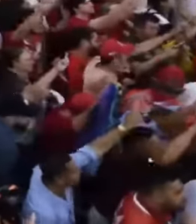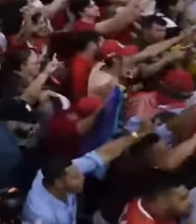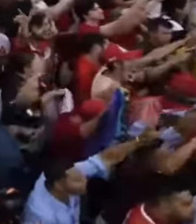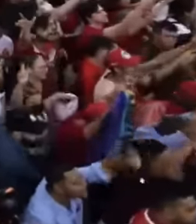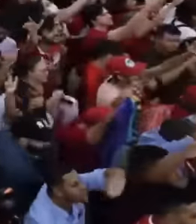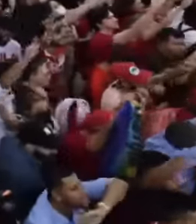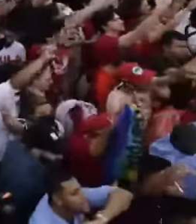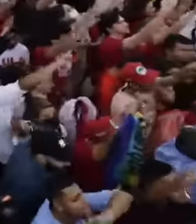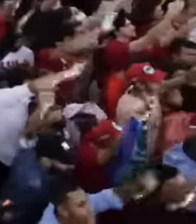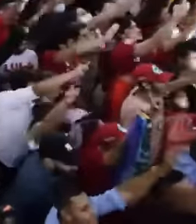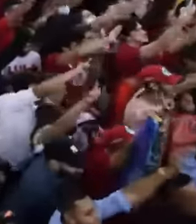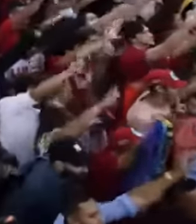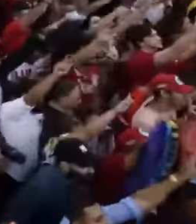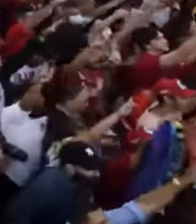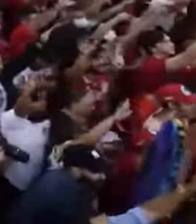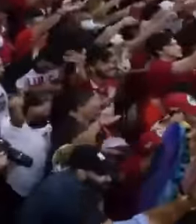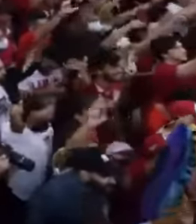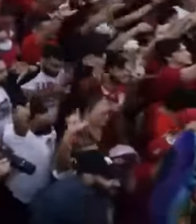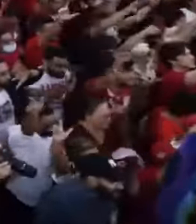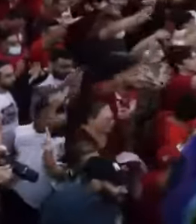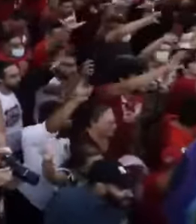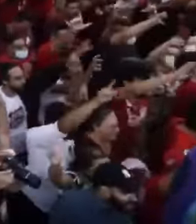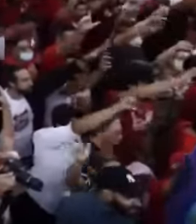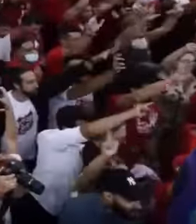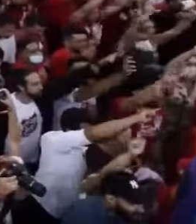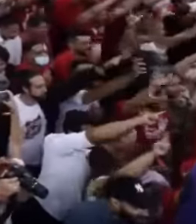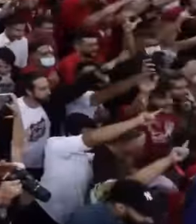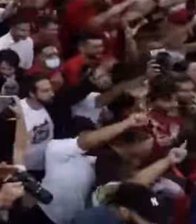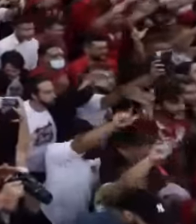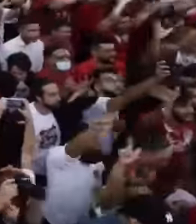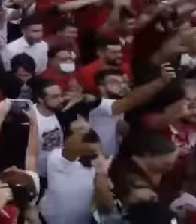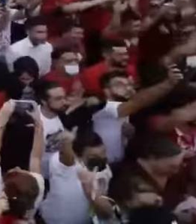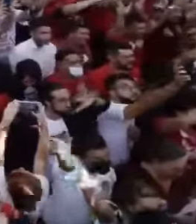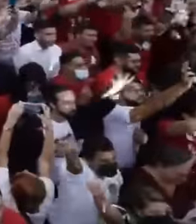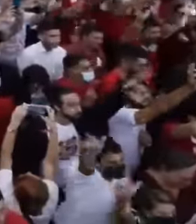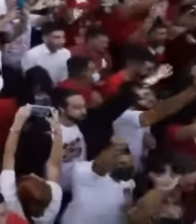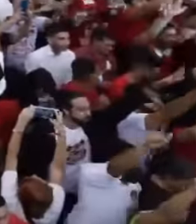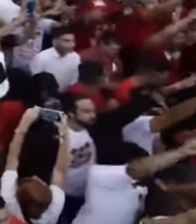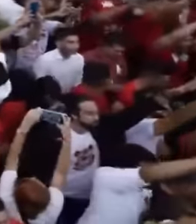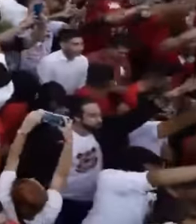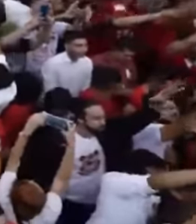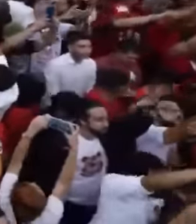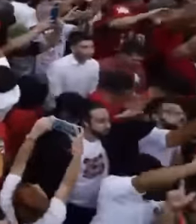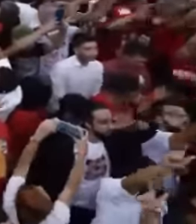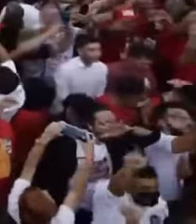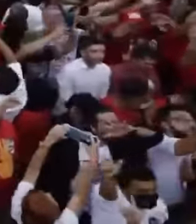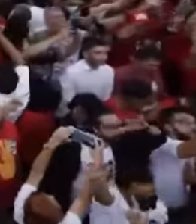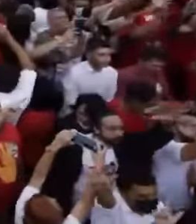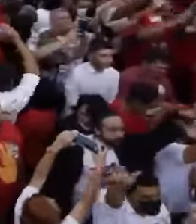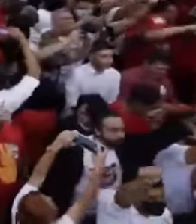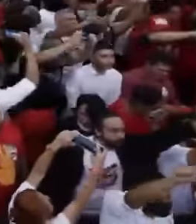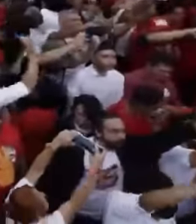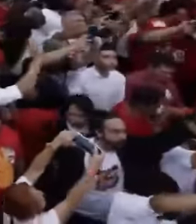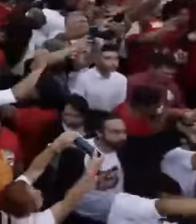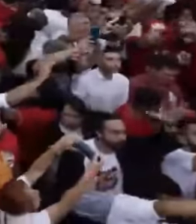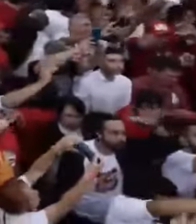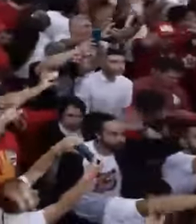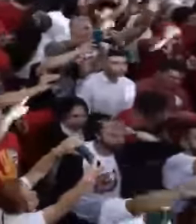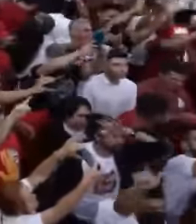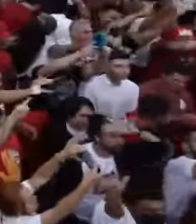lá, renasce a esperança. Lula lá, o Brasil criança.